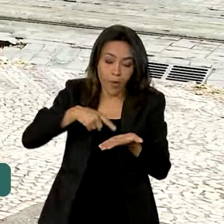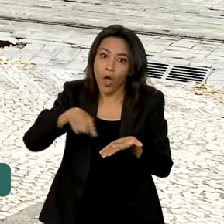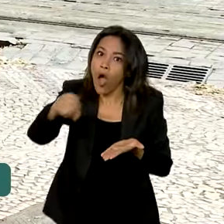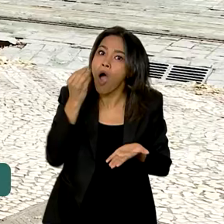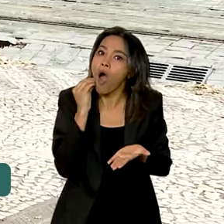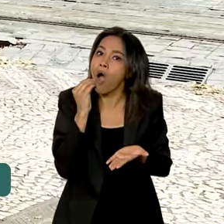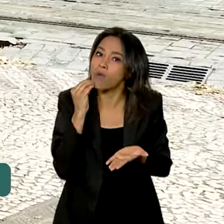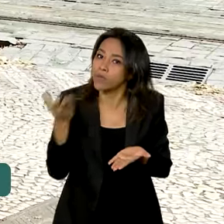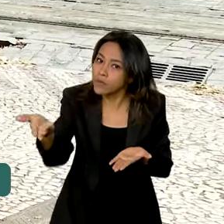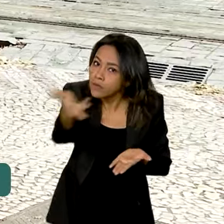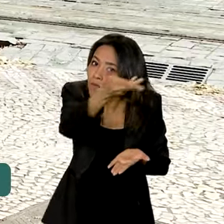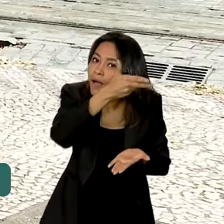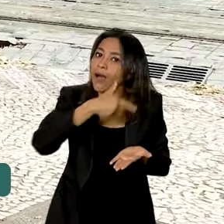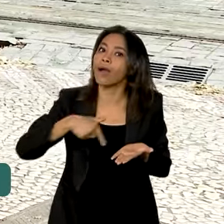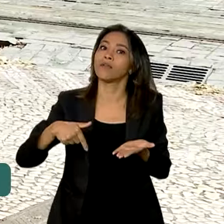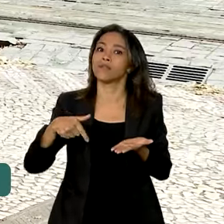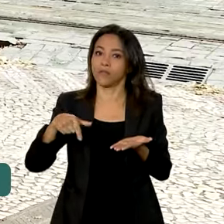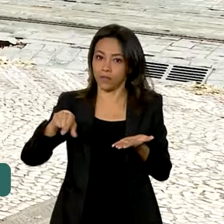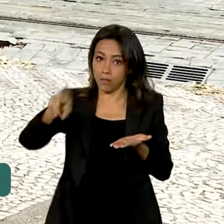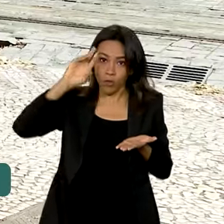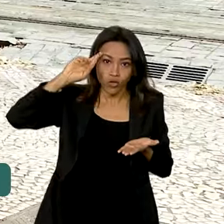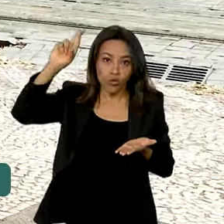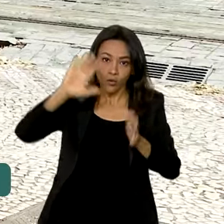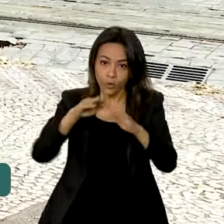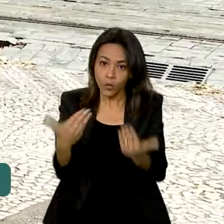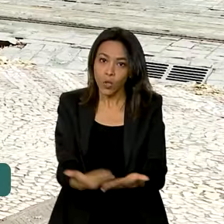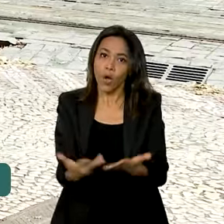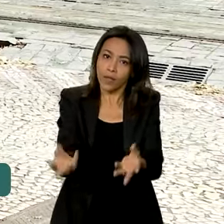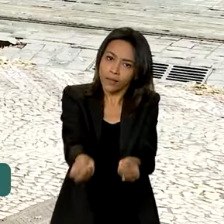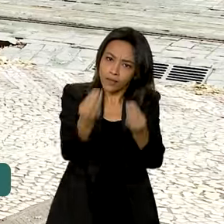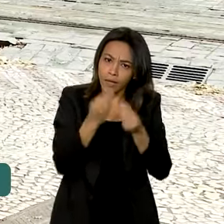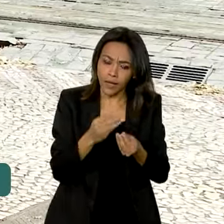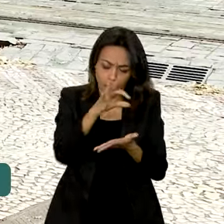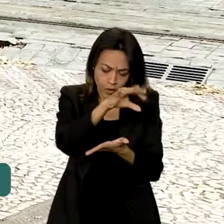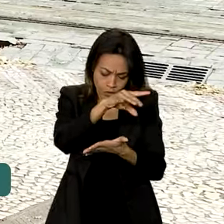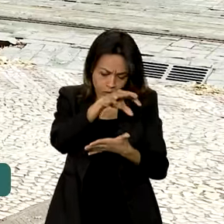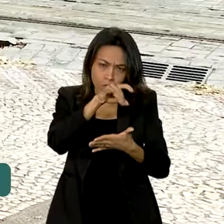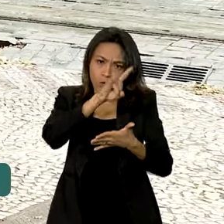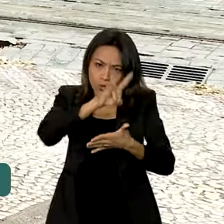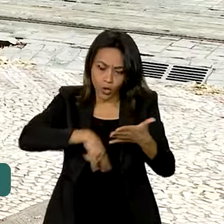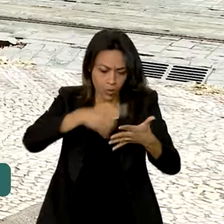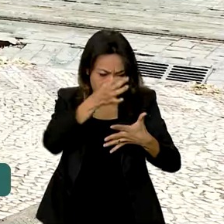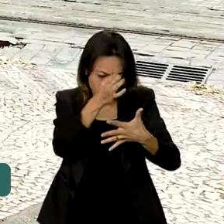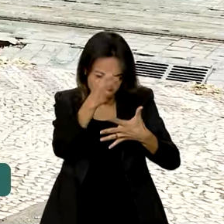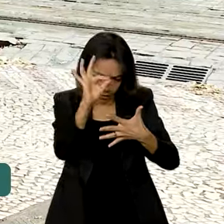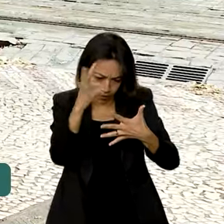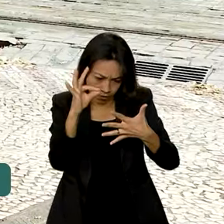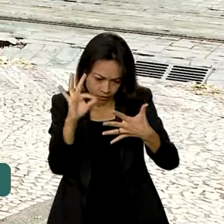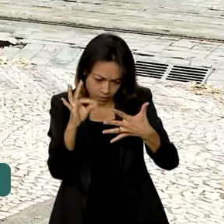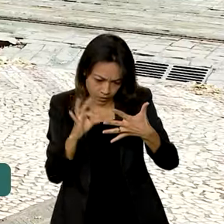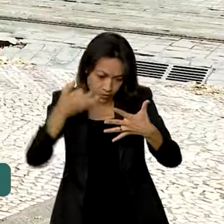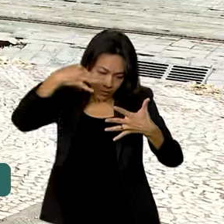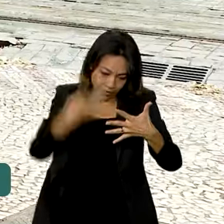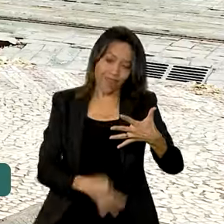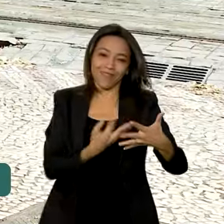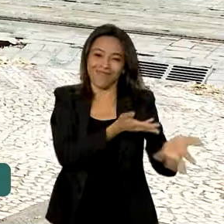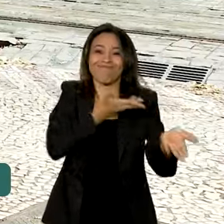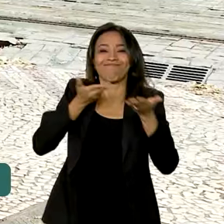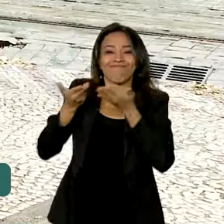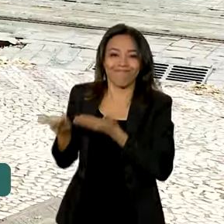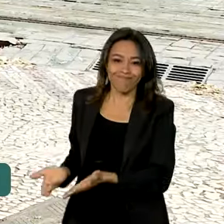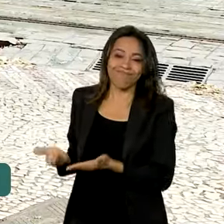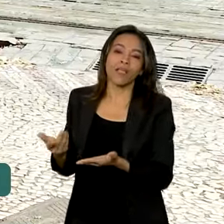para esses gestores da educação entregarem a documentação completa. No momento, os estados com obras com maior problema